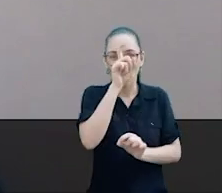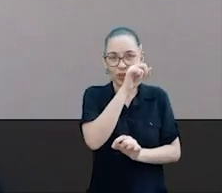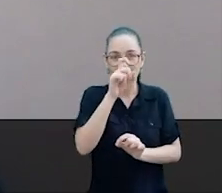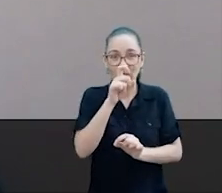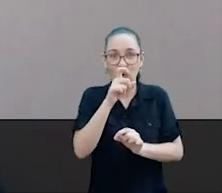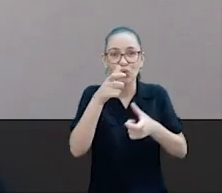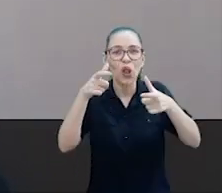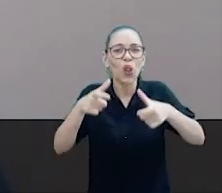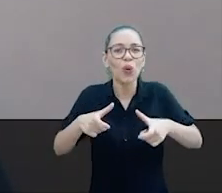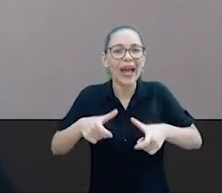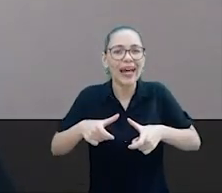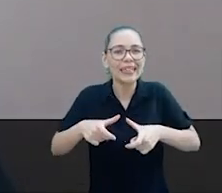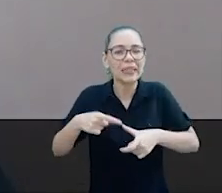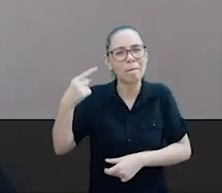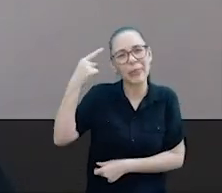manicômios,